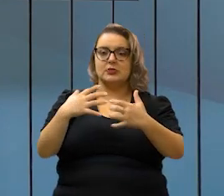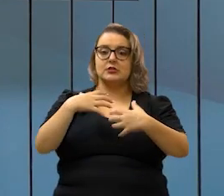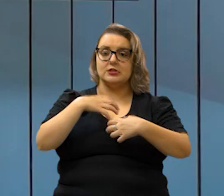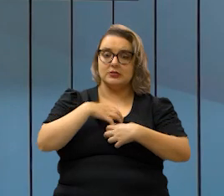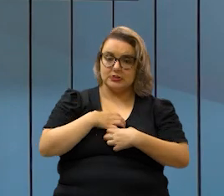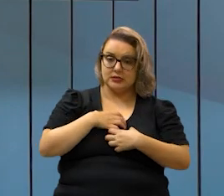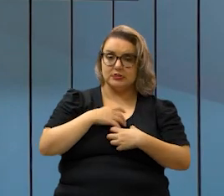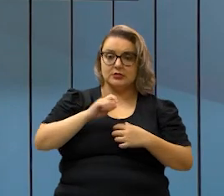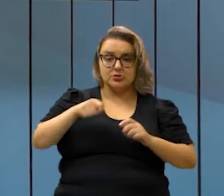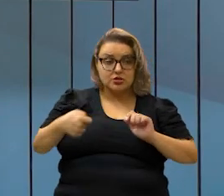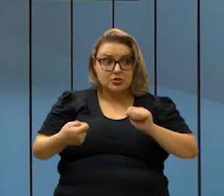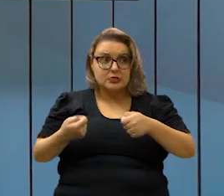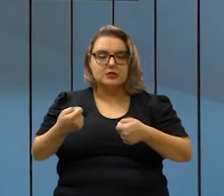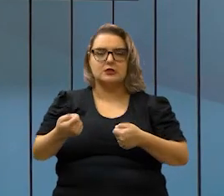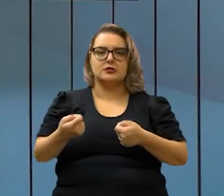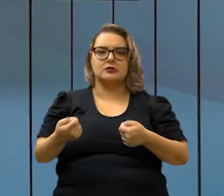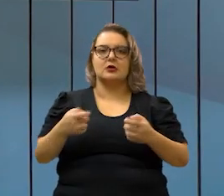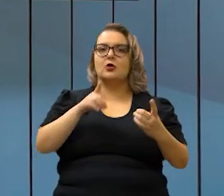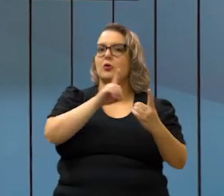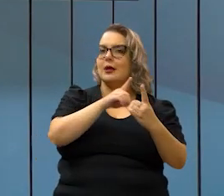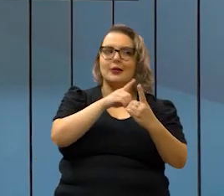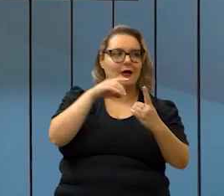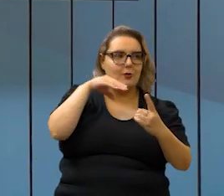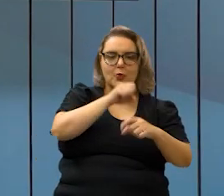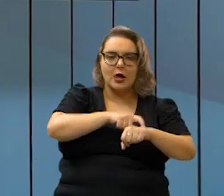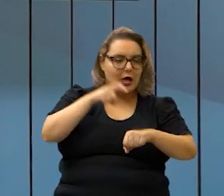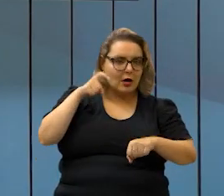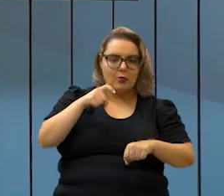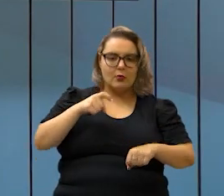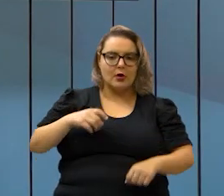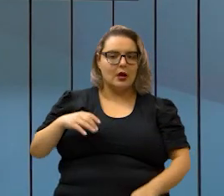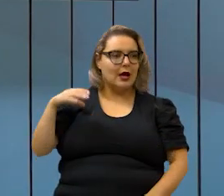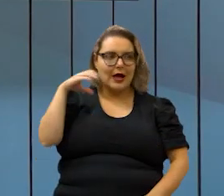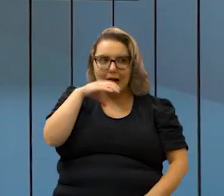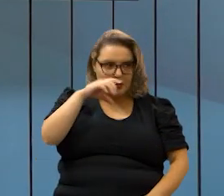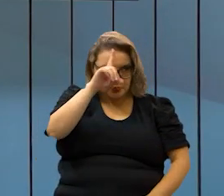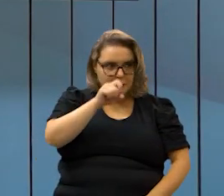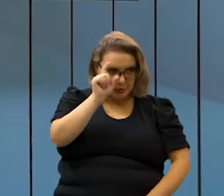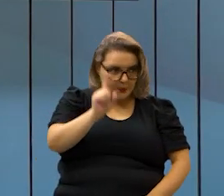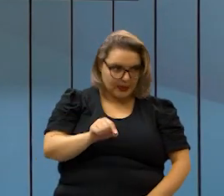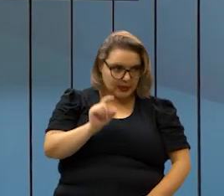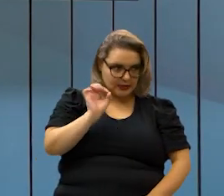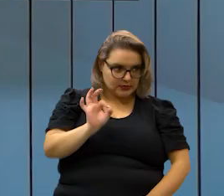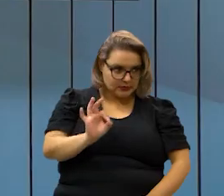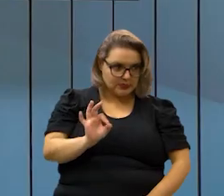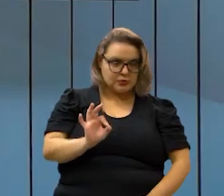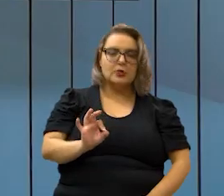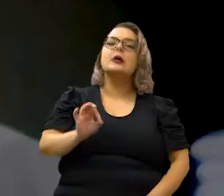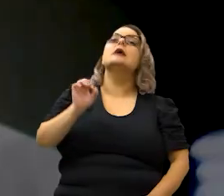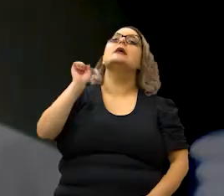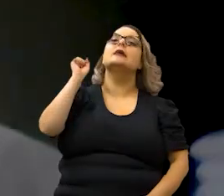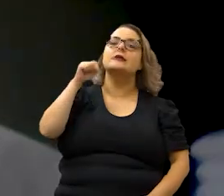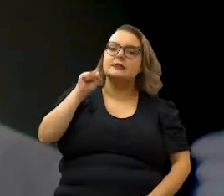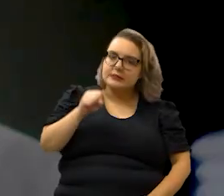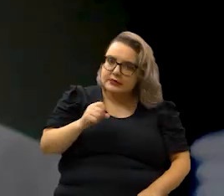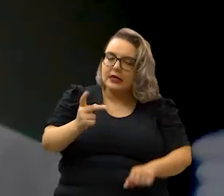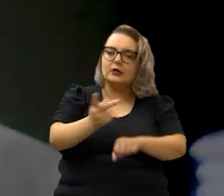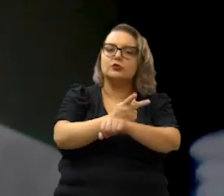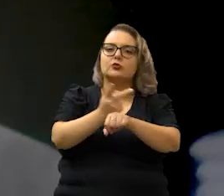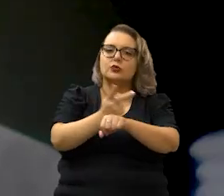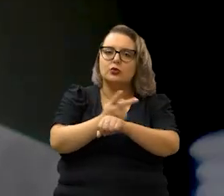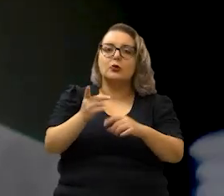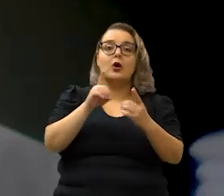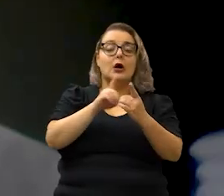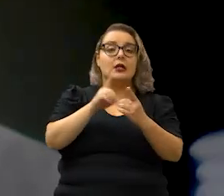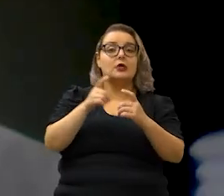se sentirem esses sintomas, atendimento médico imediato, correr para o hospital, é isso? Exatamente, procurar